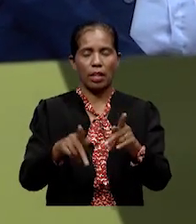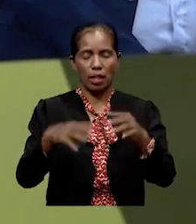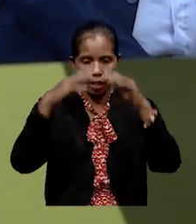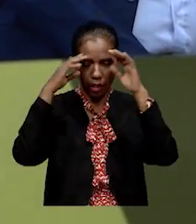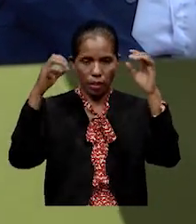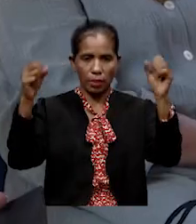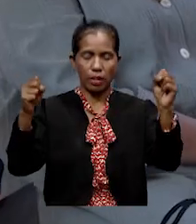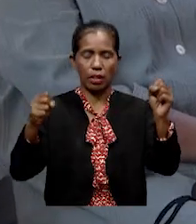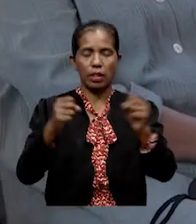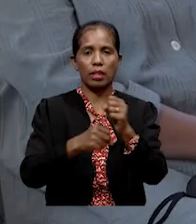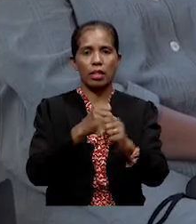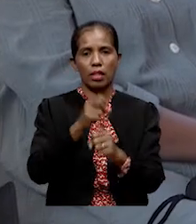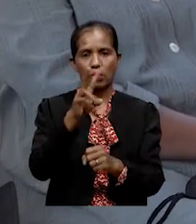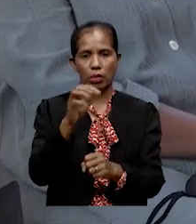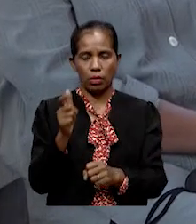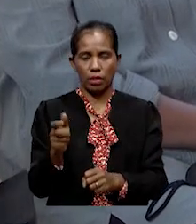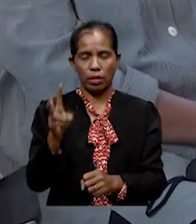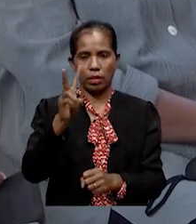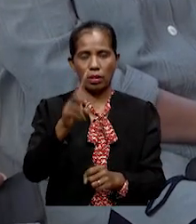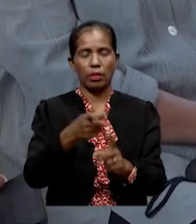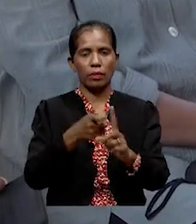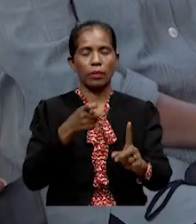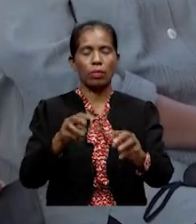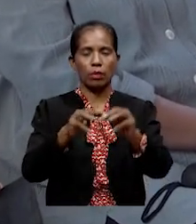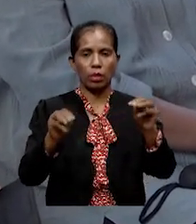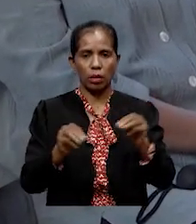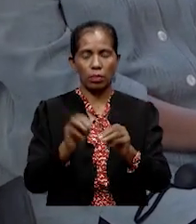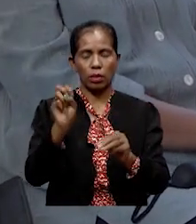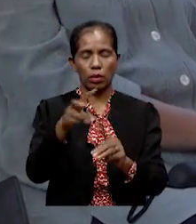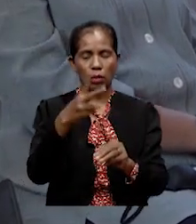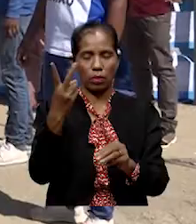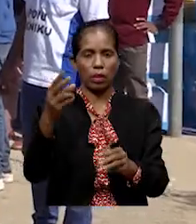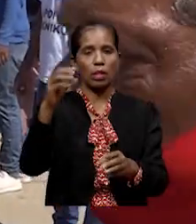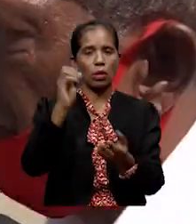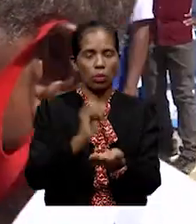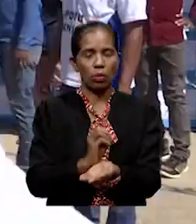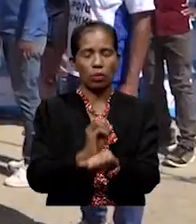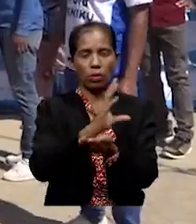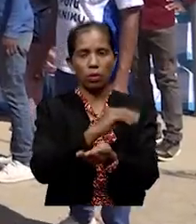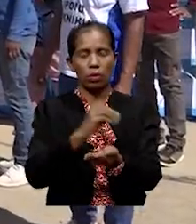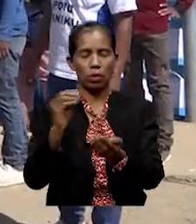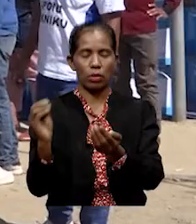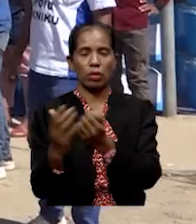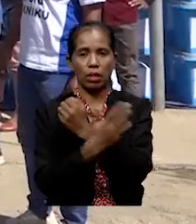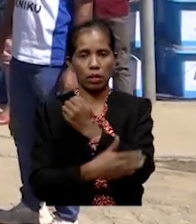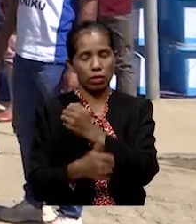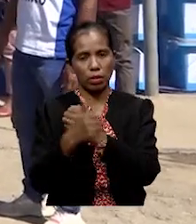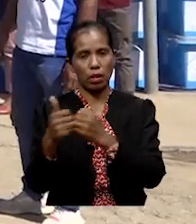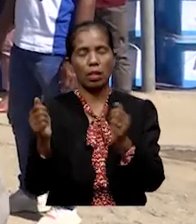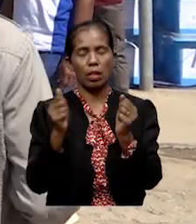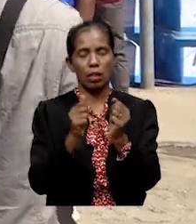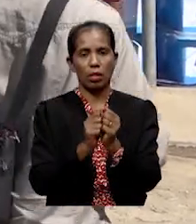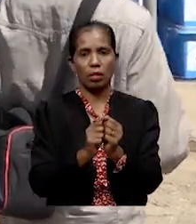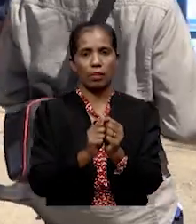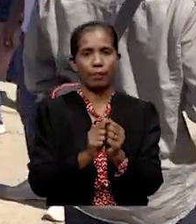presidencial Tinangring Rua Ronulu Resing Rua, Husi município Sanulu Resing Rua, Raioa, no diáspora Hamutu Krihun